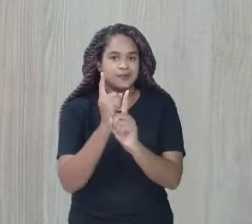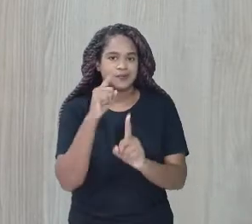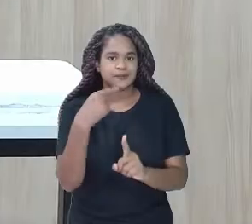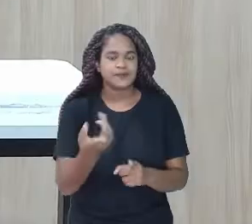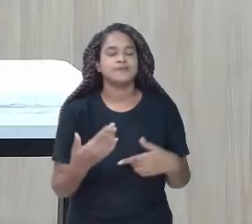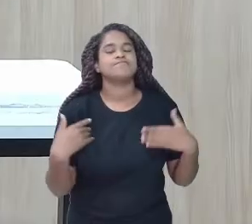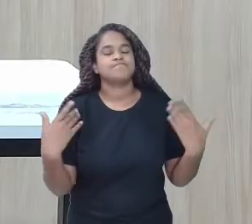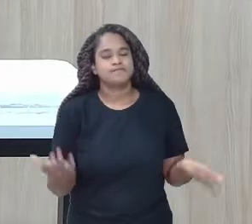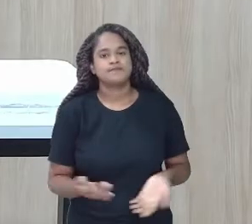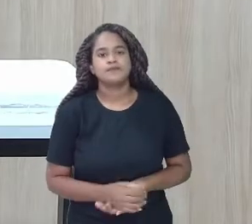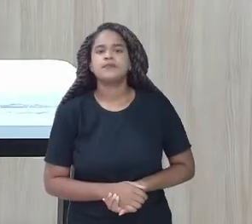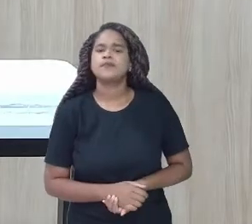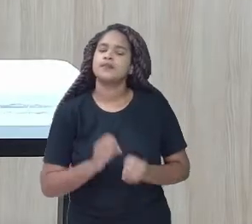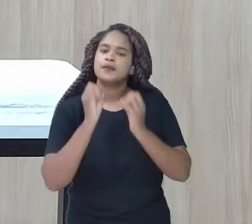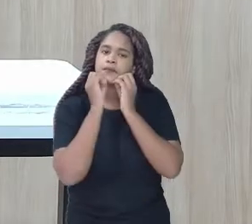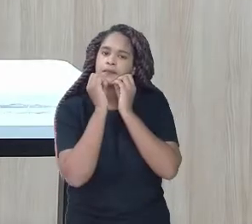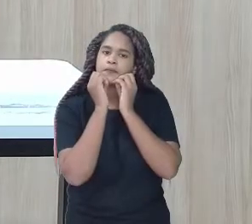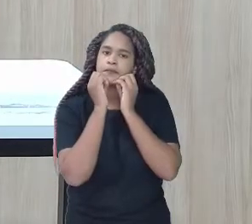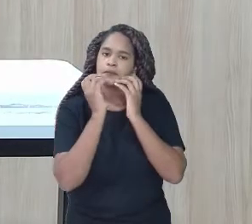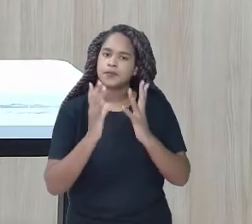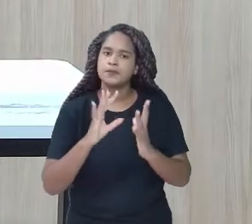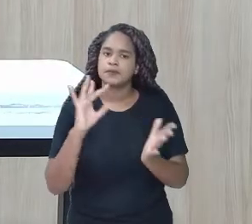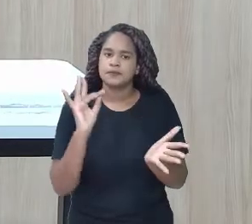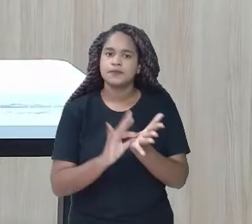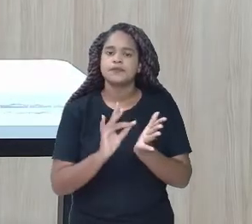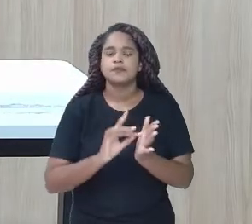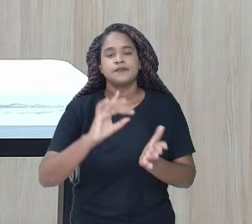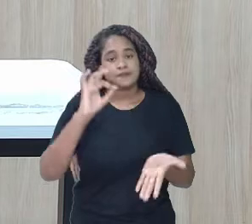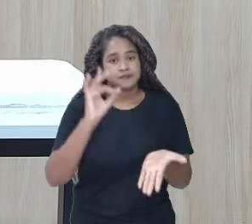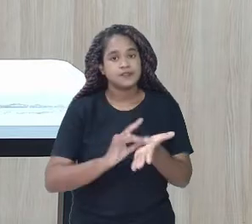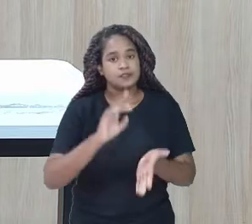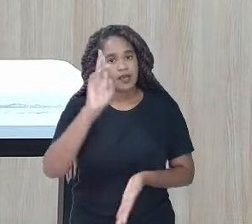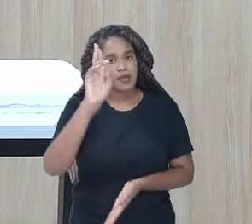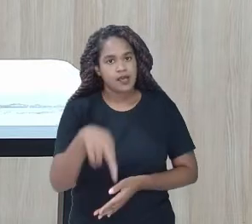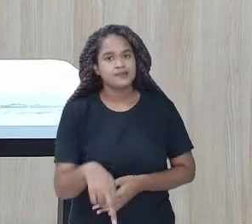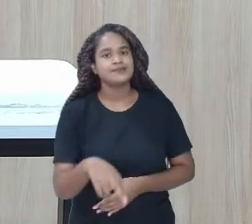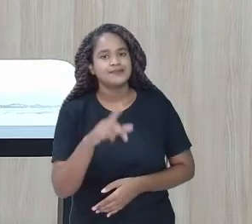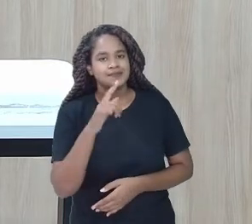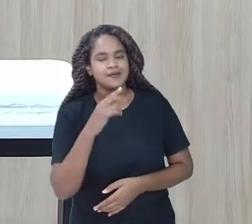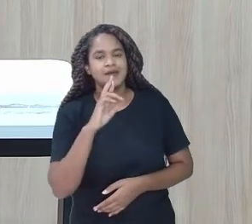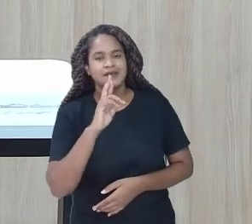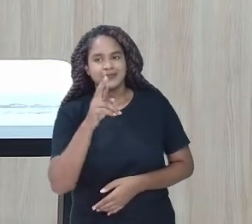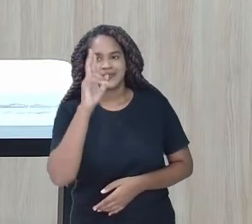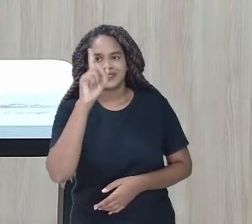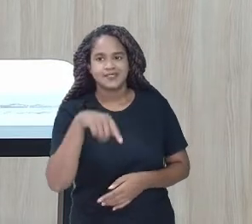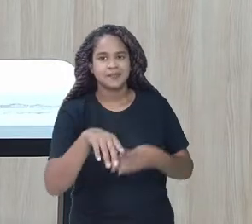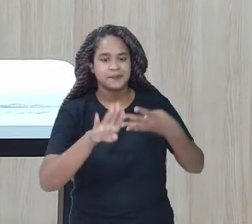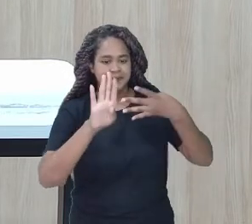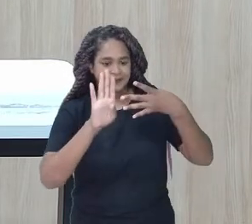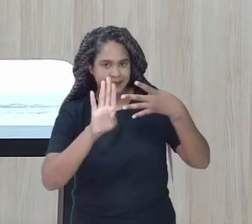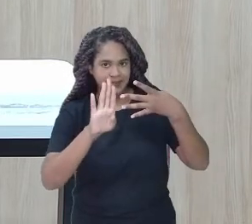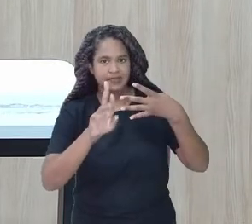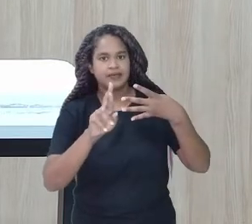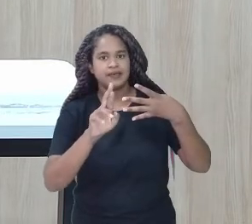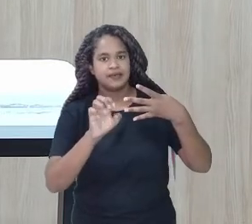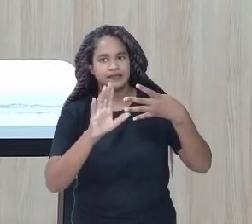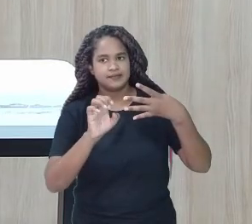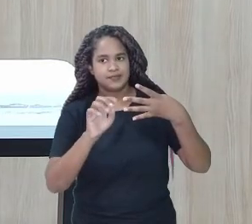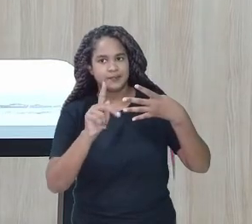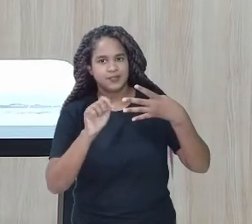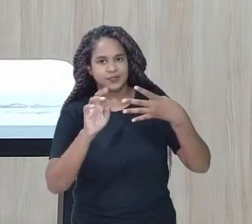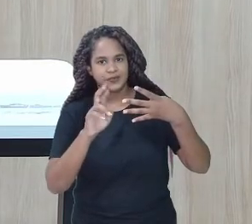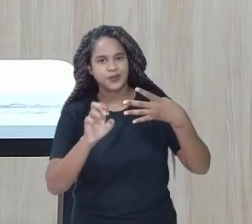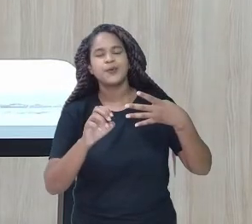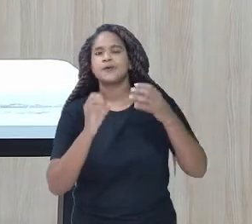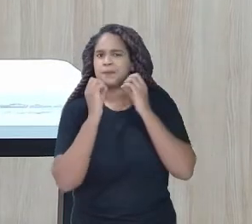Pronto, gente. Então, que bom, realmente é a letra B, não é, professora? São os receptores. Então, muito bom que vocês